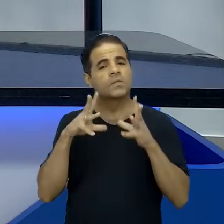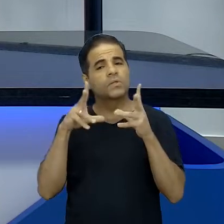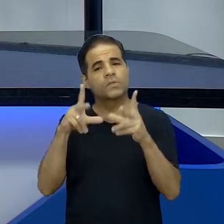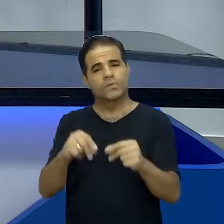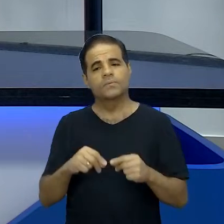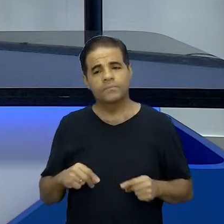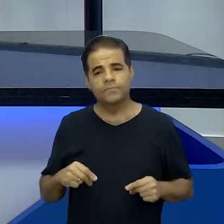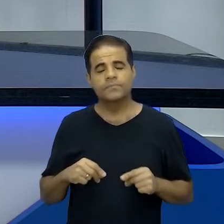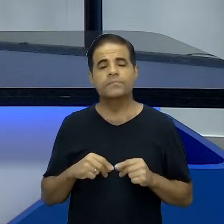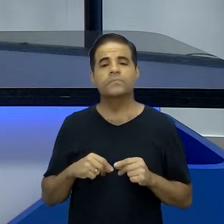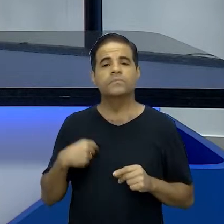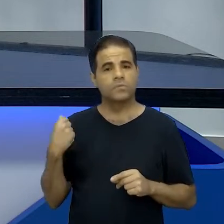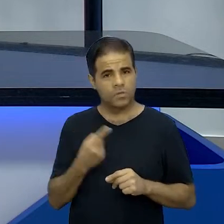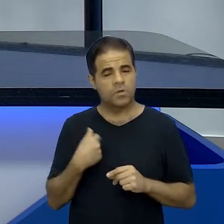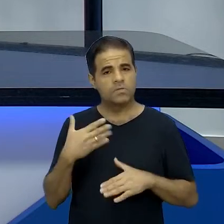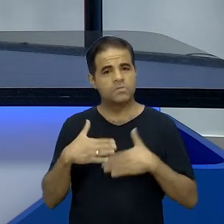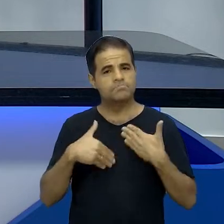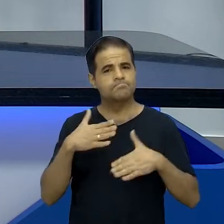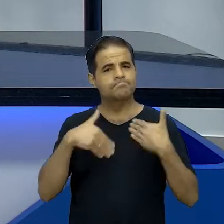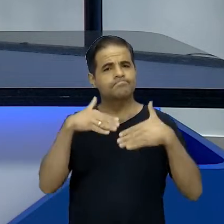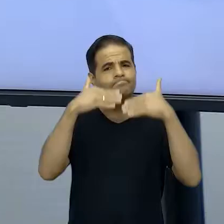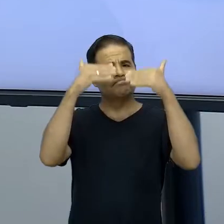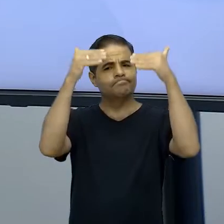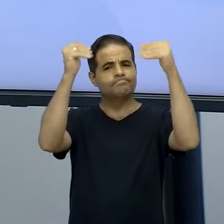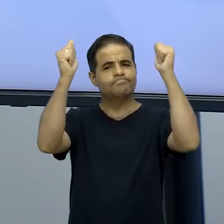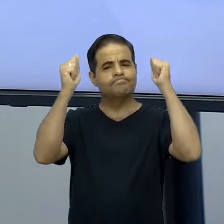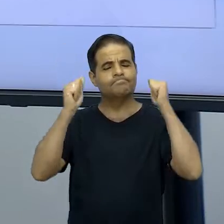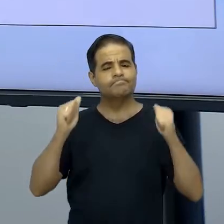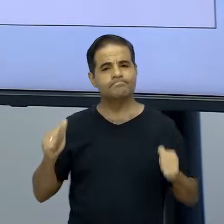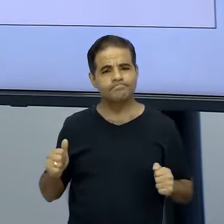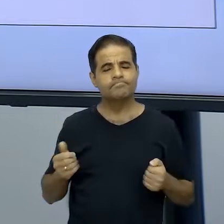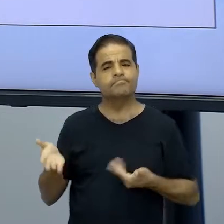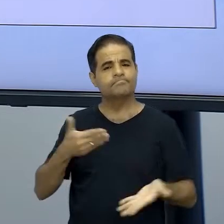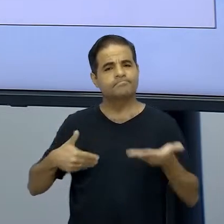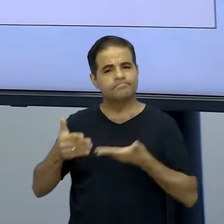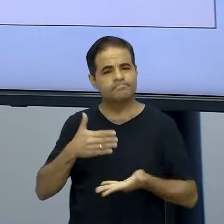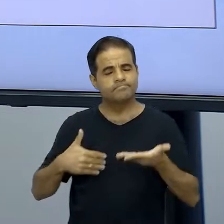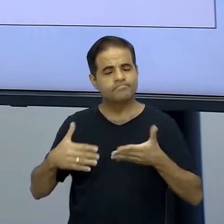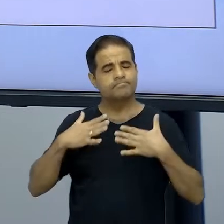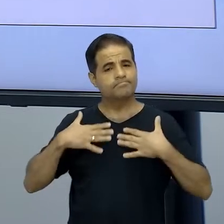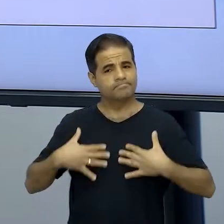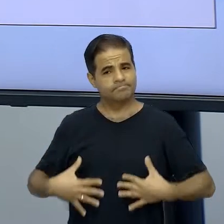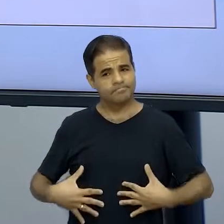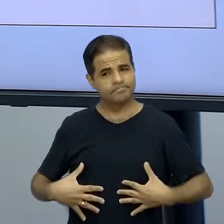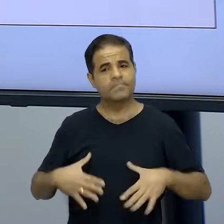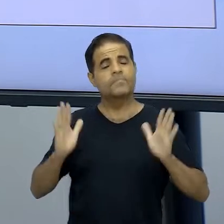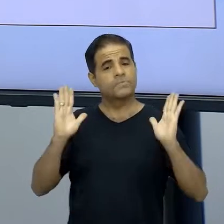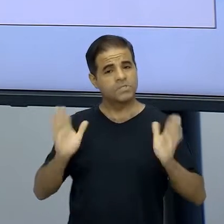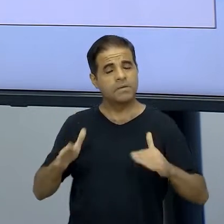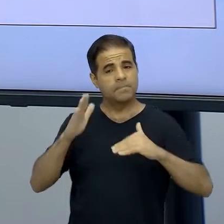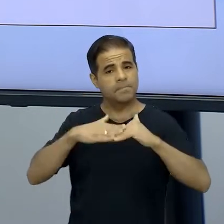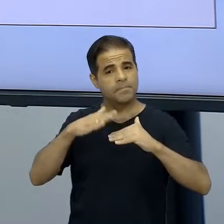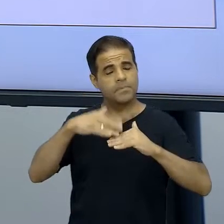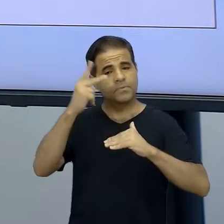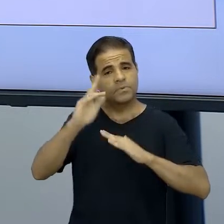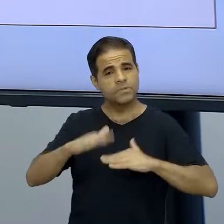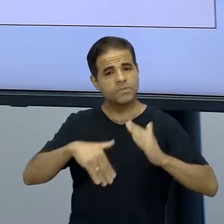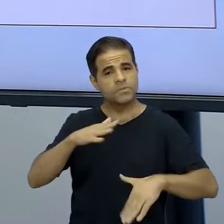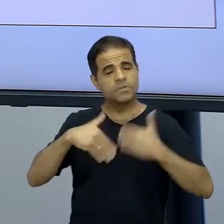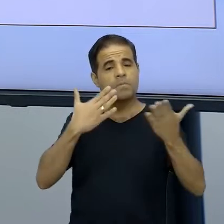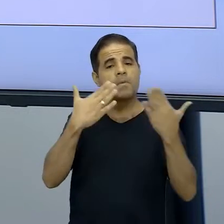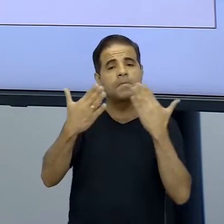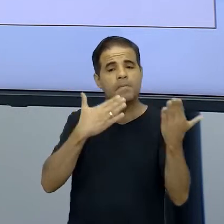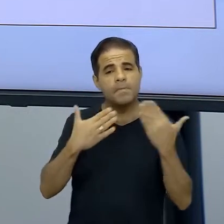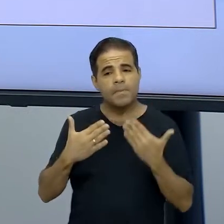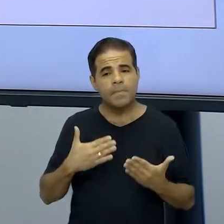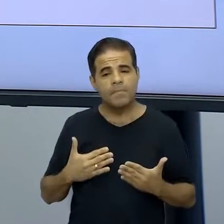Porque quando a gente desenvolve também esse processo criativo com relação ao nosso figurino, você já está desenvolvendo ali uma